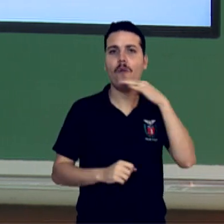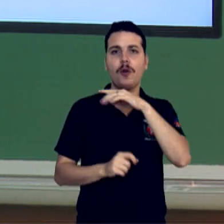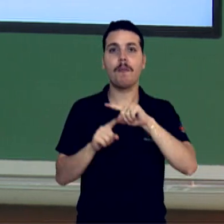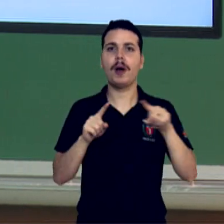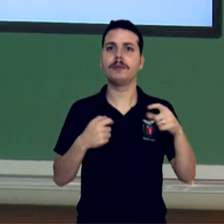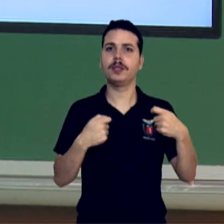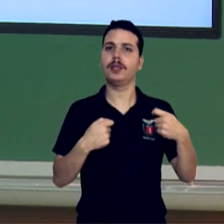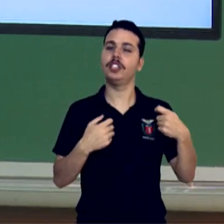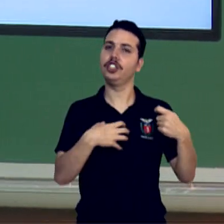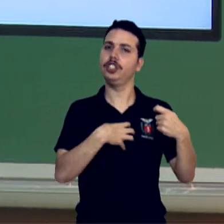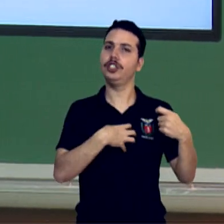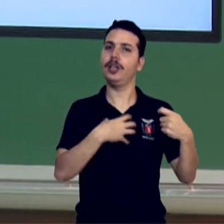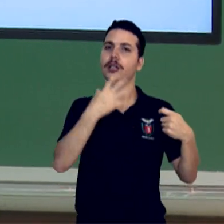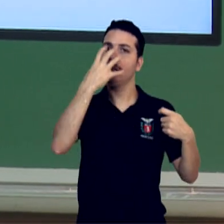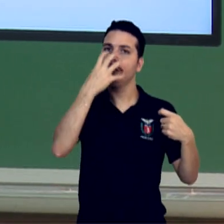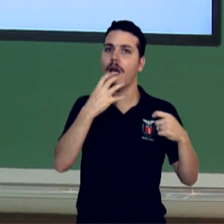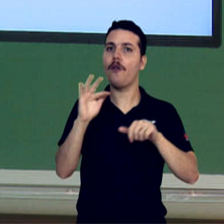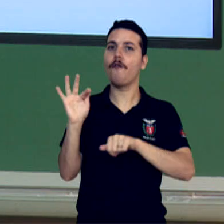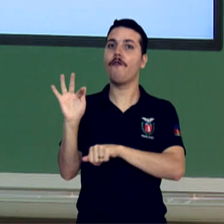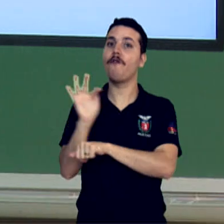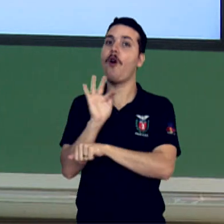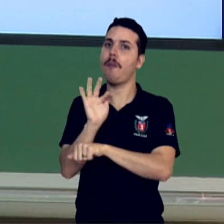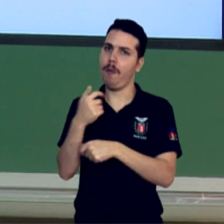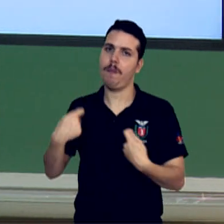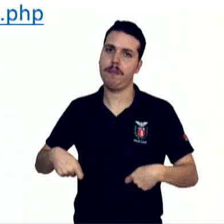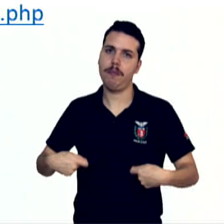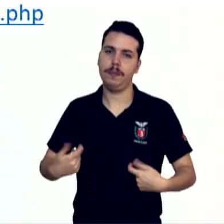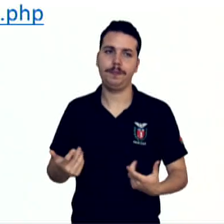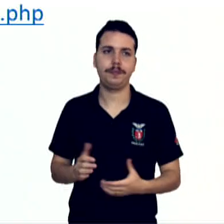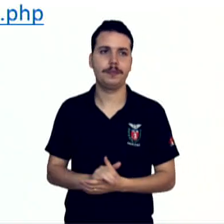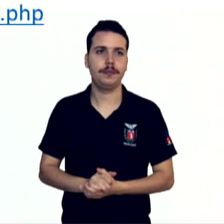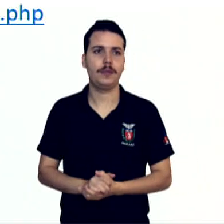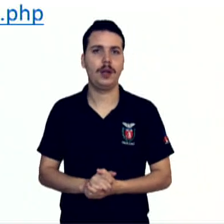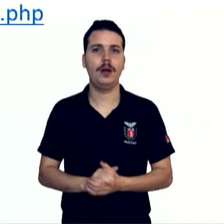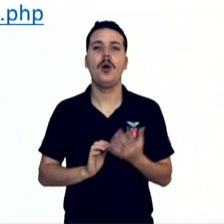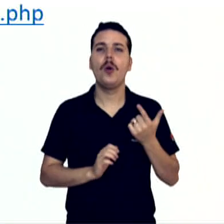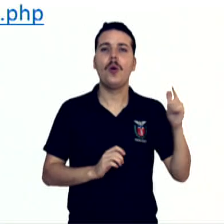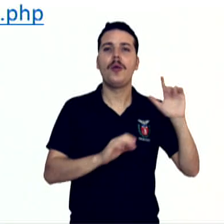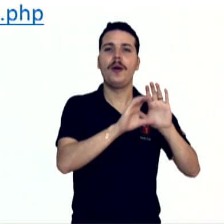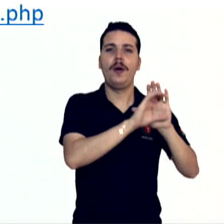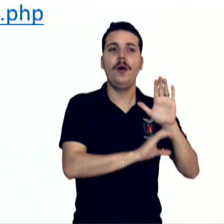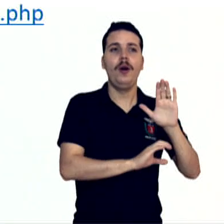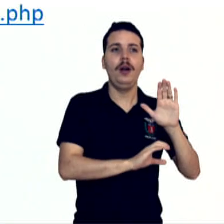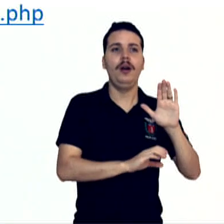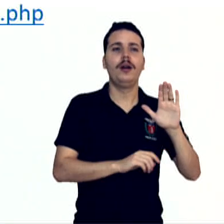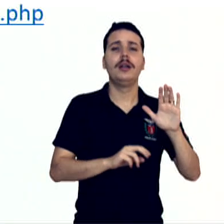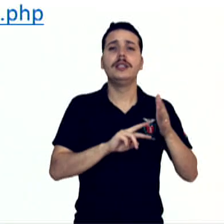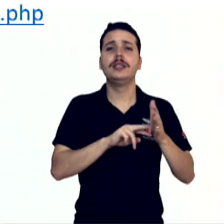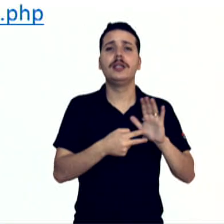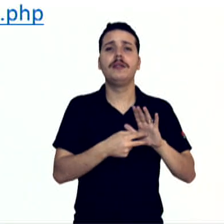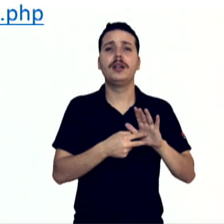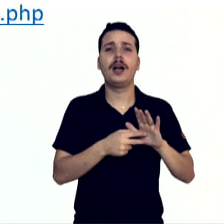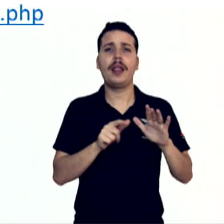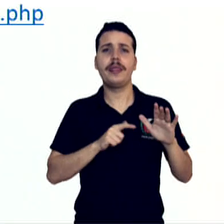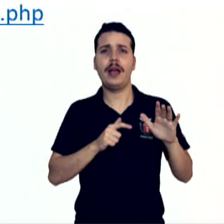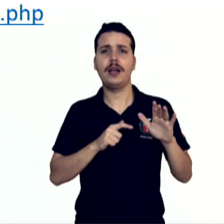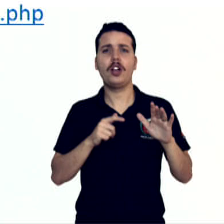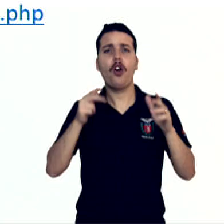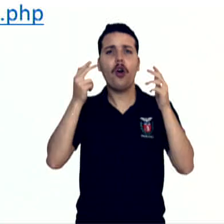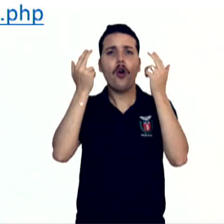a seriedade da formalidade, tá certo? E um dos currículos era decorado com